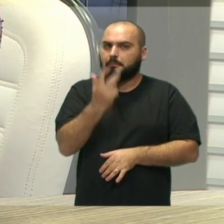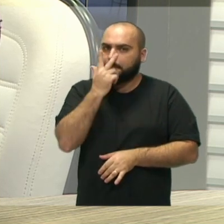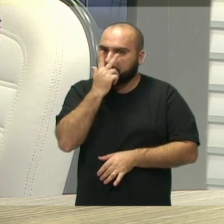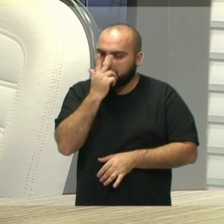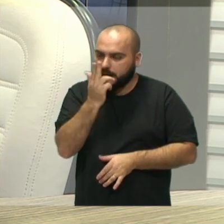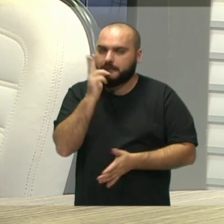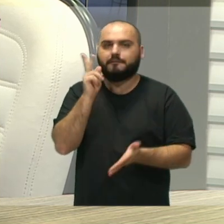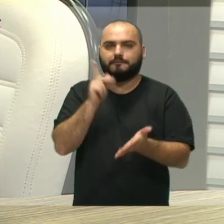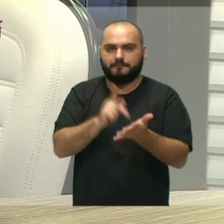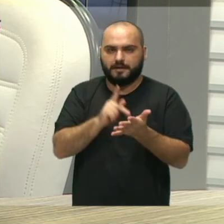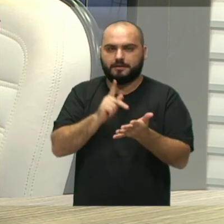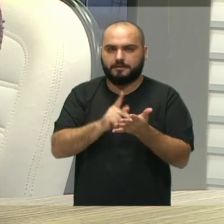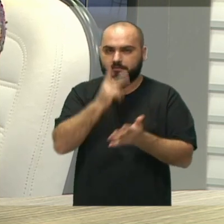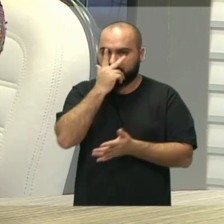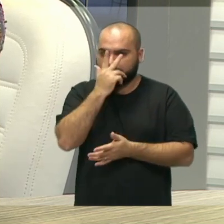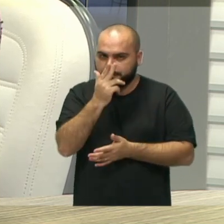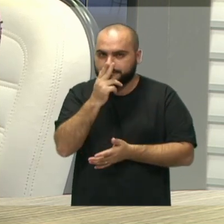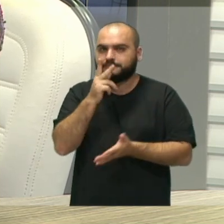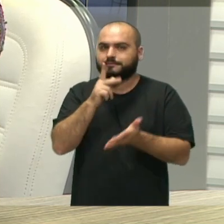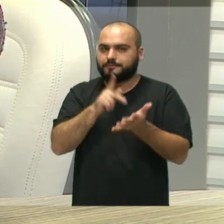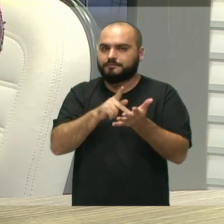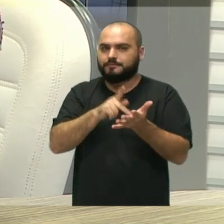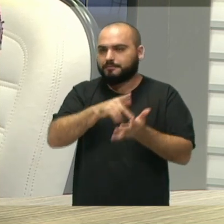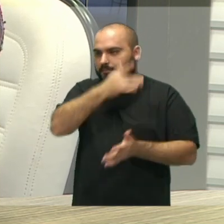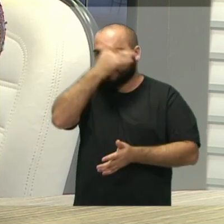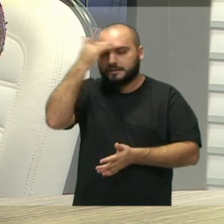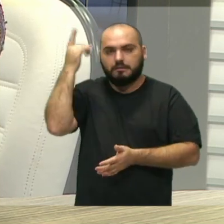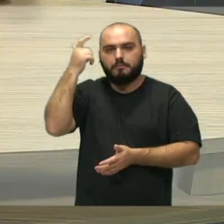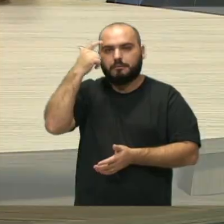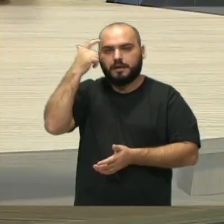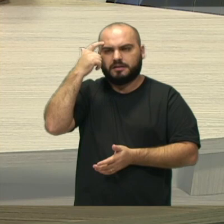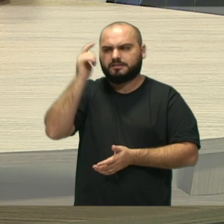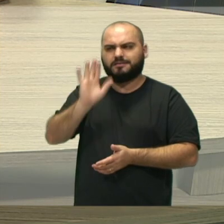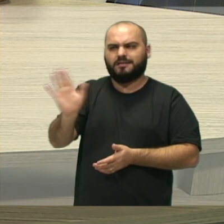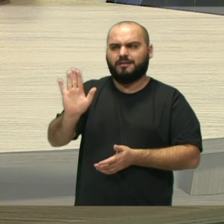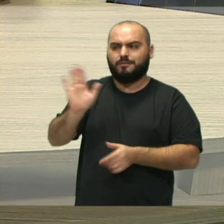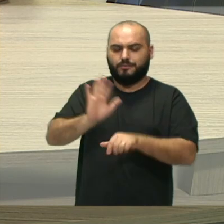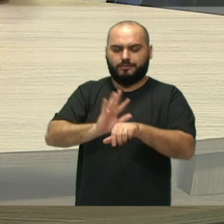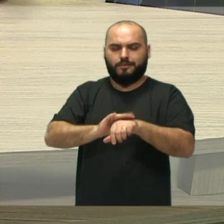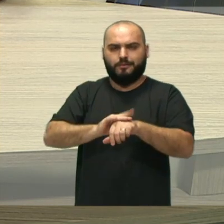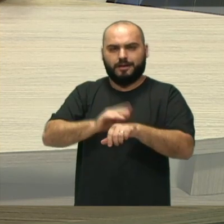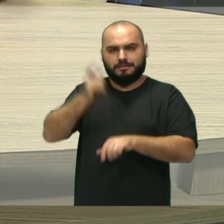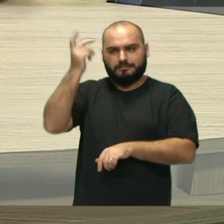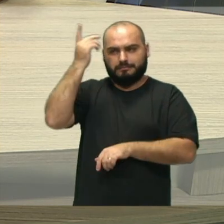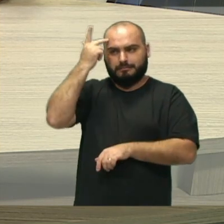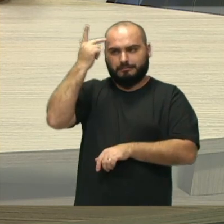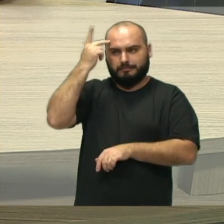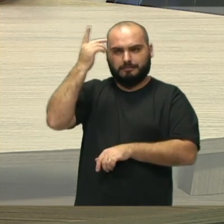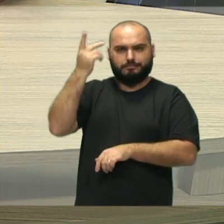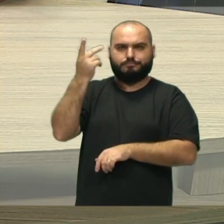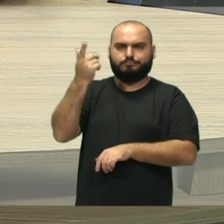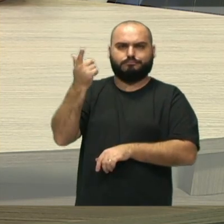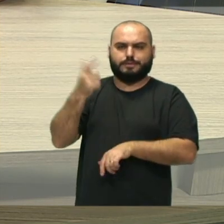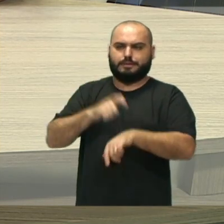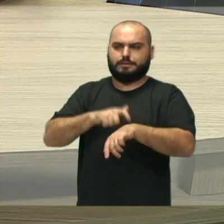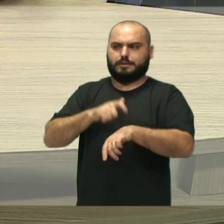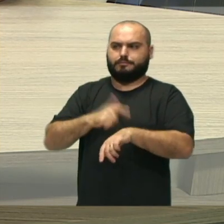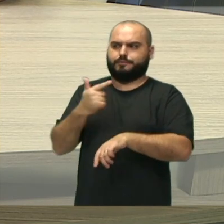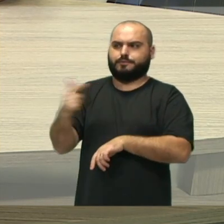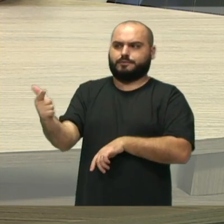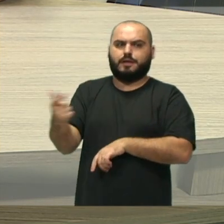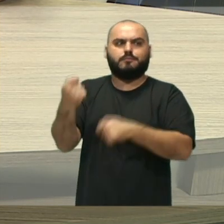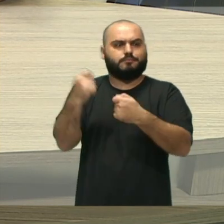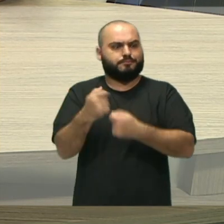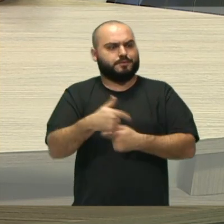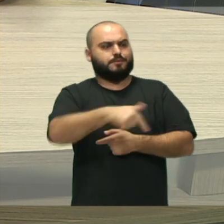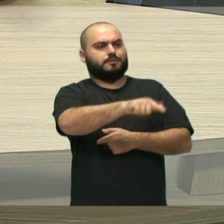assim, as pessoas disseminam esse tipo de coisa de que não, doença mental, eu não tenho tempo para ter depressão, eu tenho que trabalhar. Só